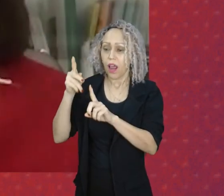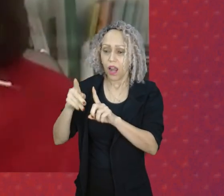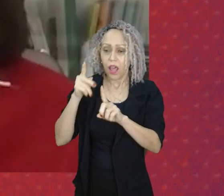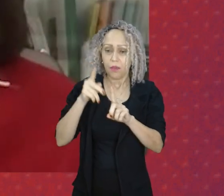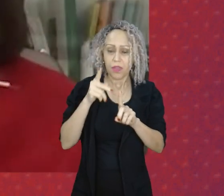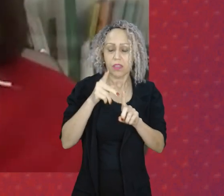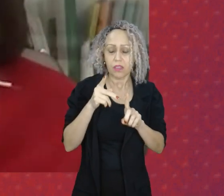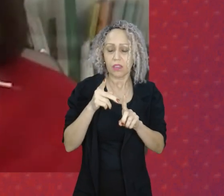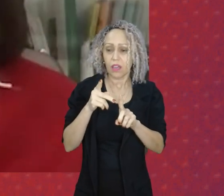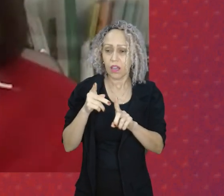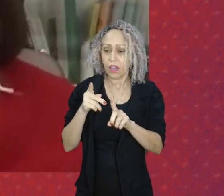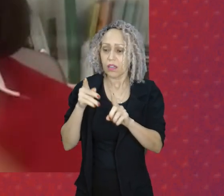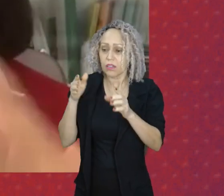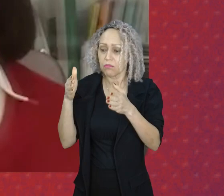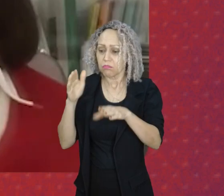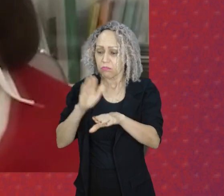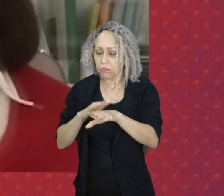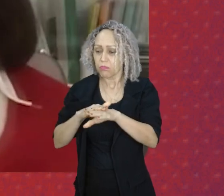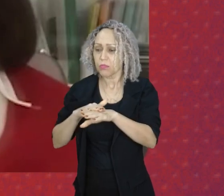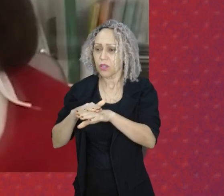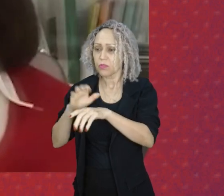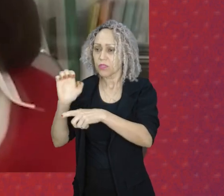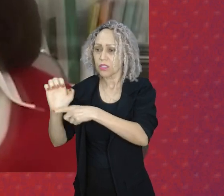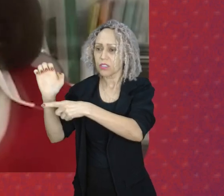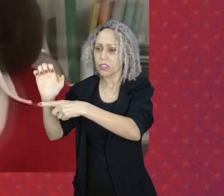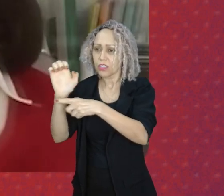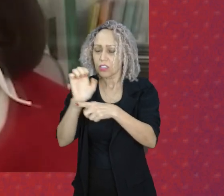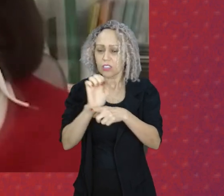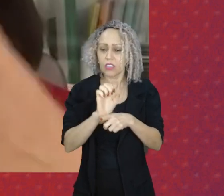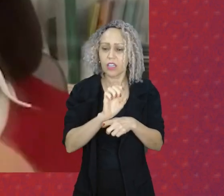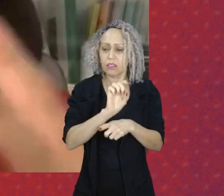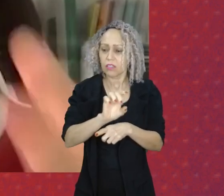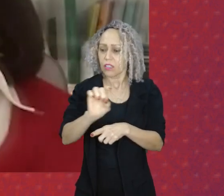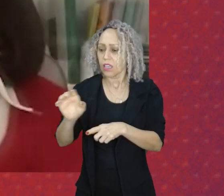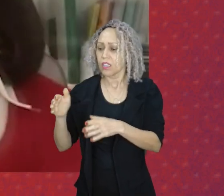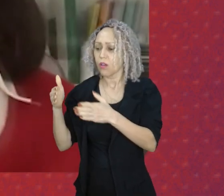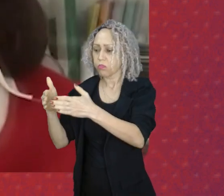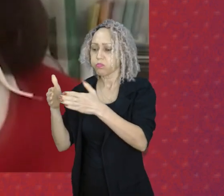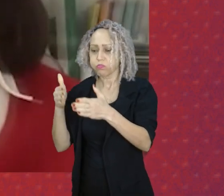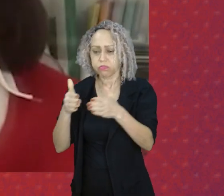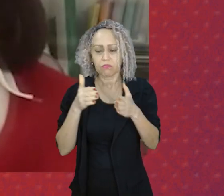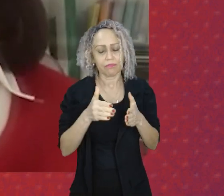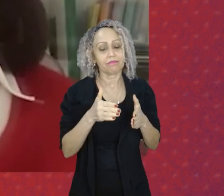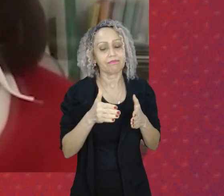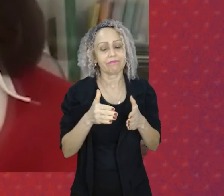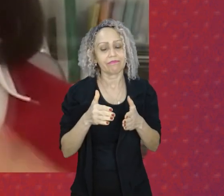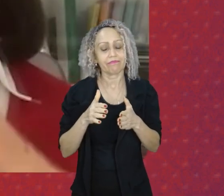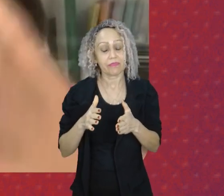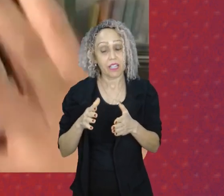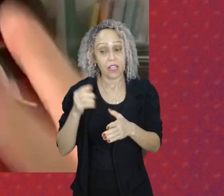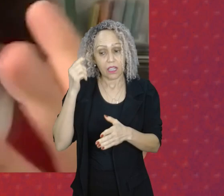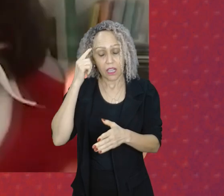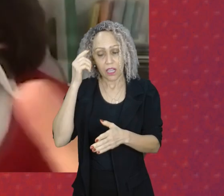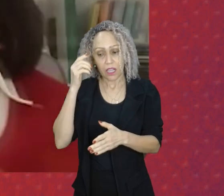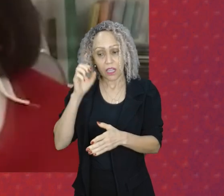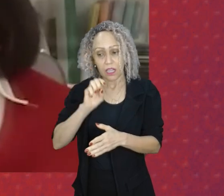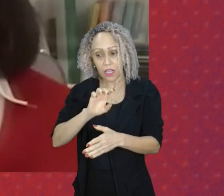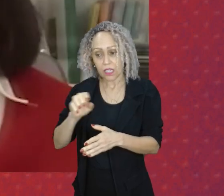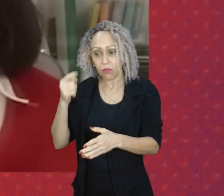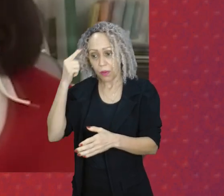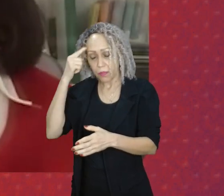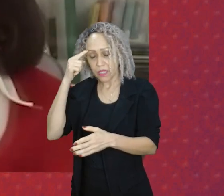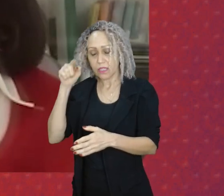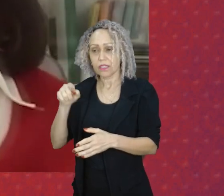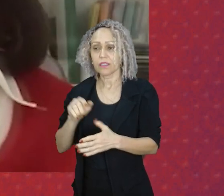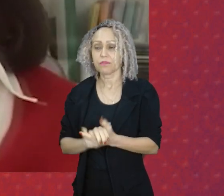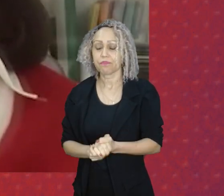com as nossas vereadoras. É um grande desafio e um bonito desafio, um desafio que vale a pena, né? Porque